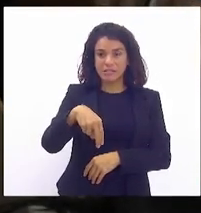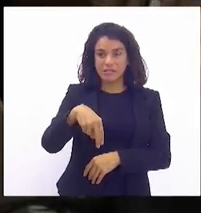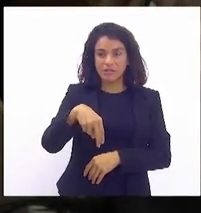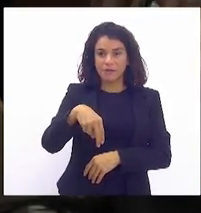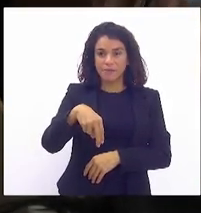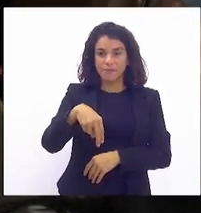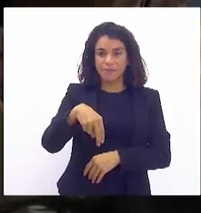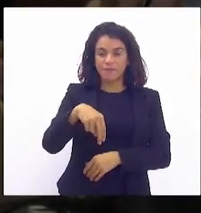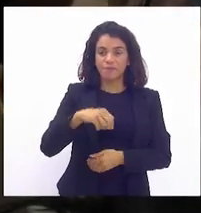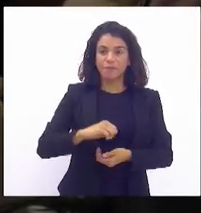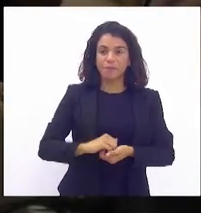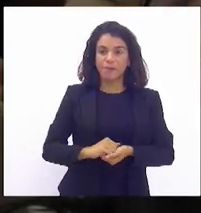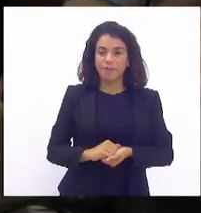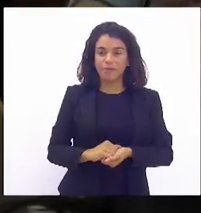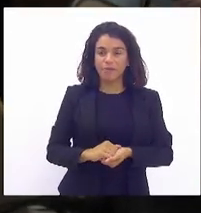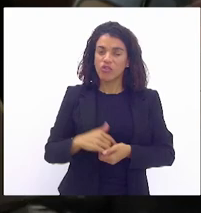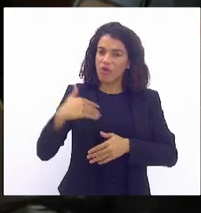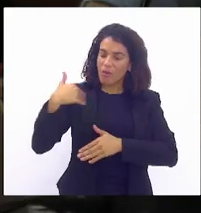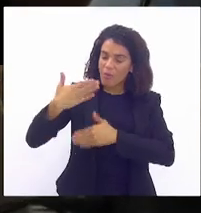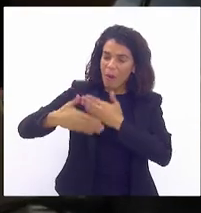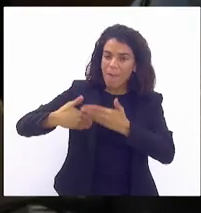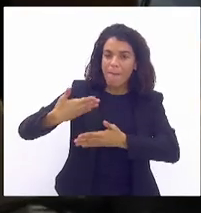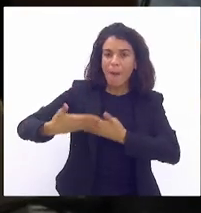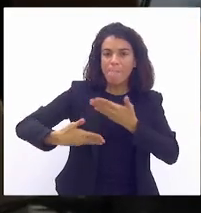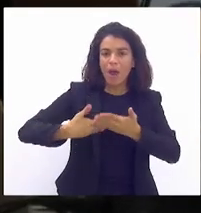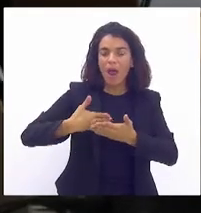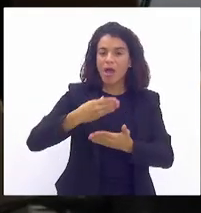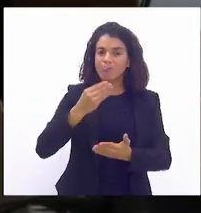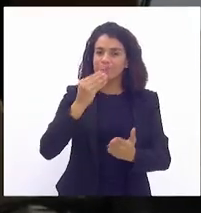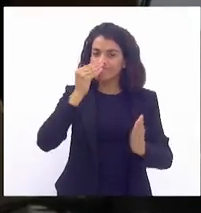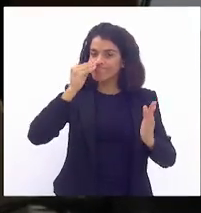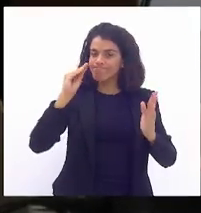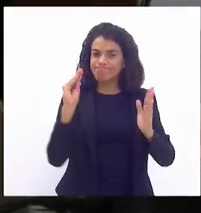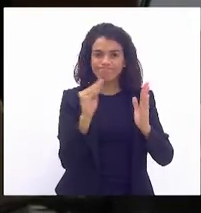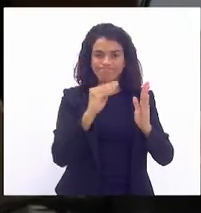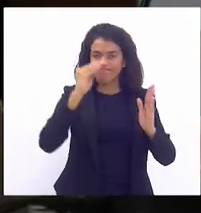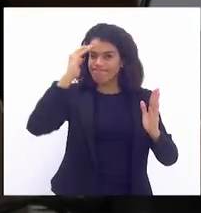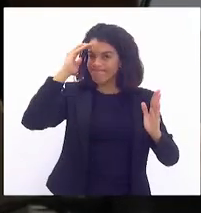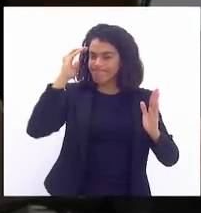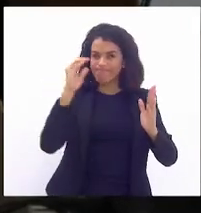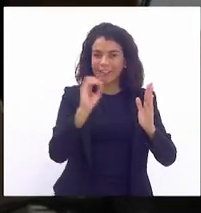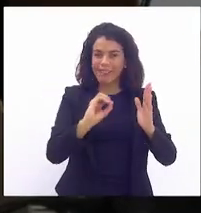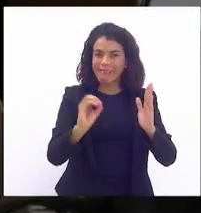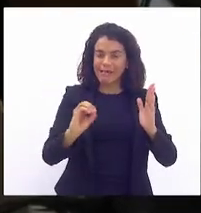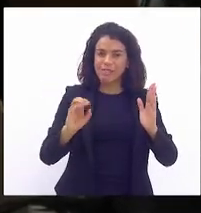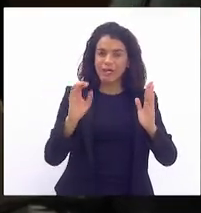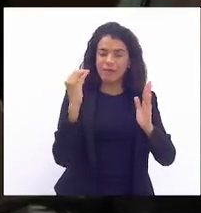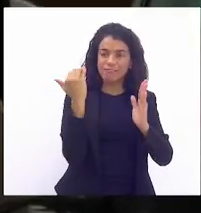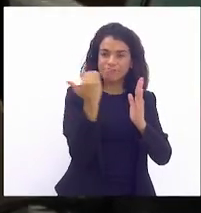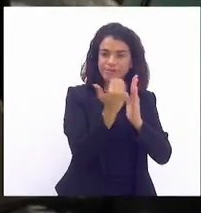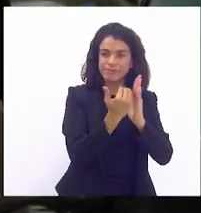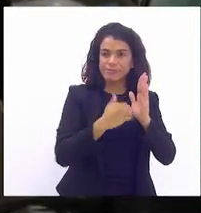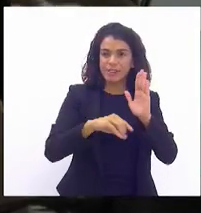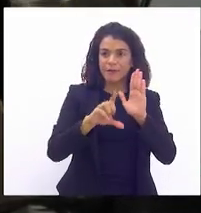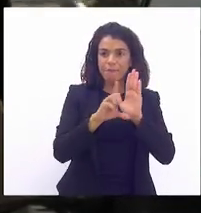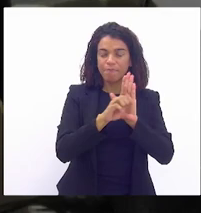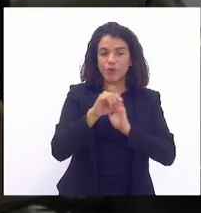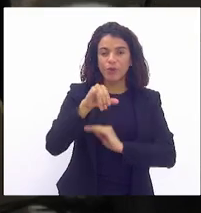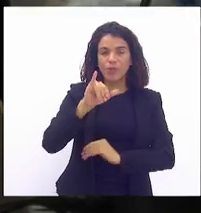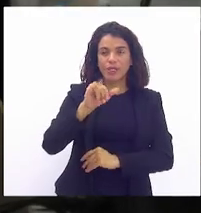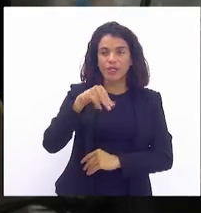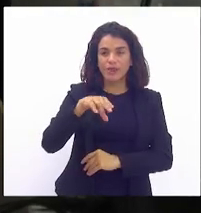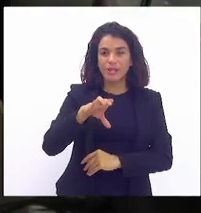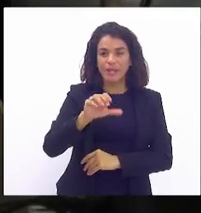não só vem descumprindo os seus termos de ajuste de conduta com INEA,